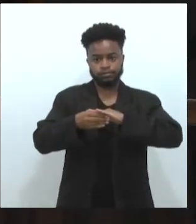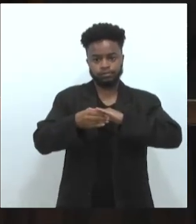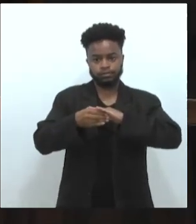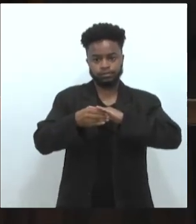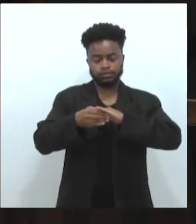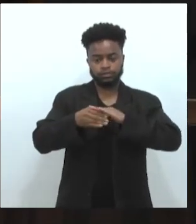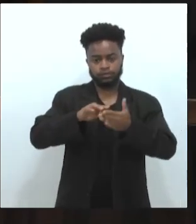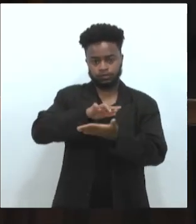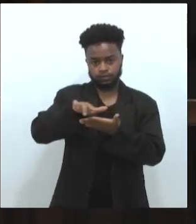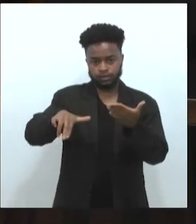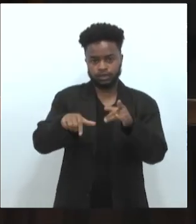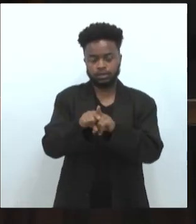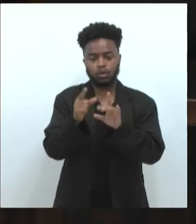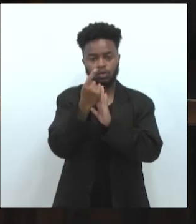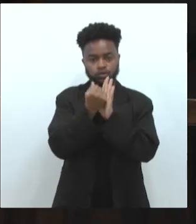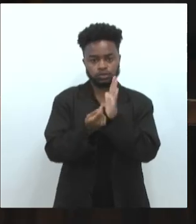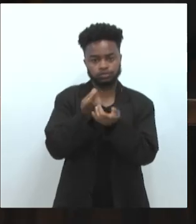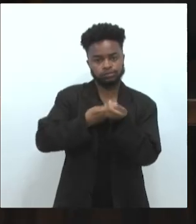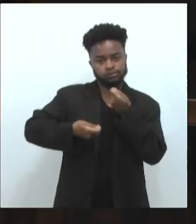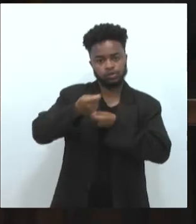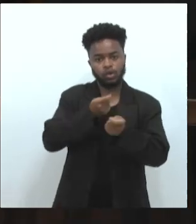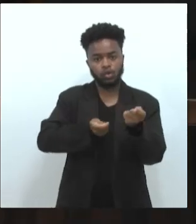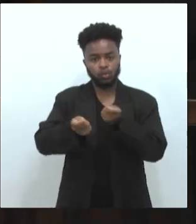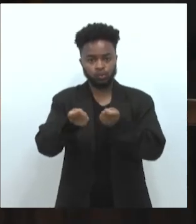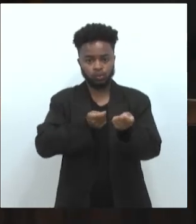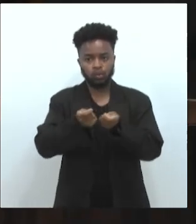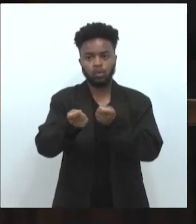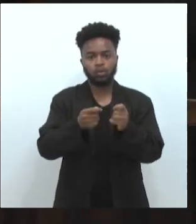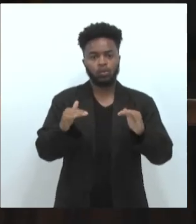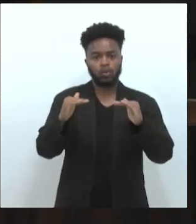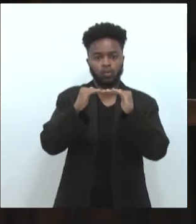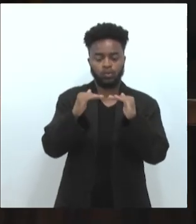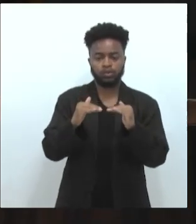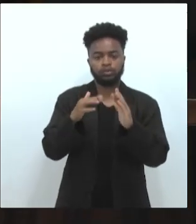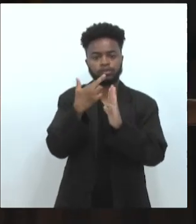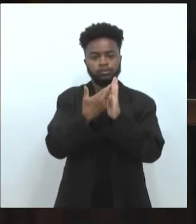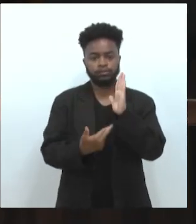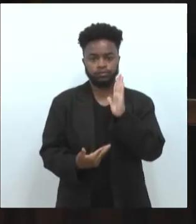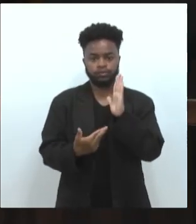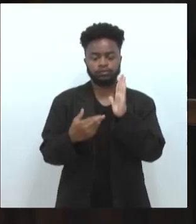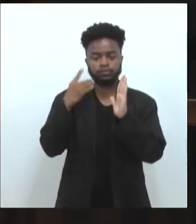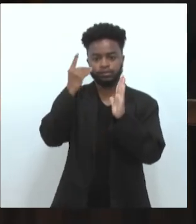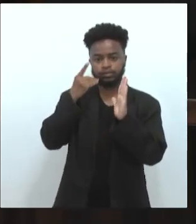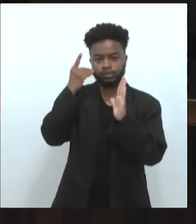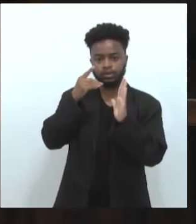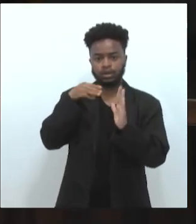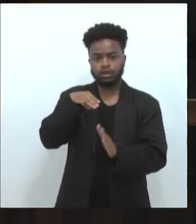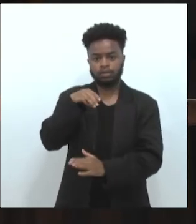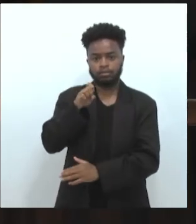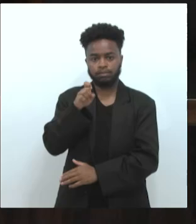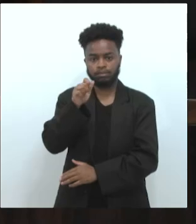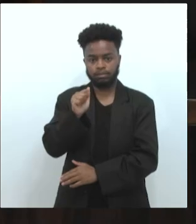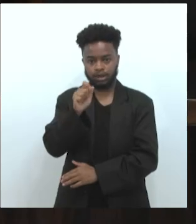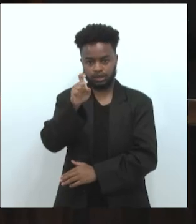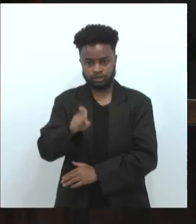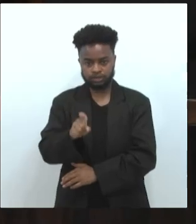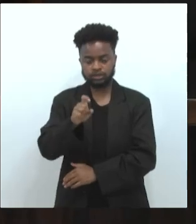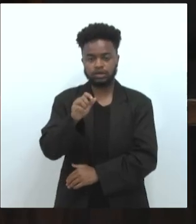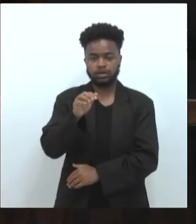emendas e de orçamento, finanças, cadastro financeira e controle favorável. Relatores, deputado Max Lemo,